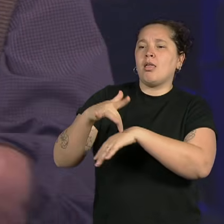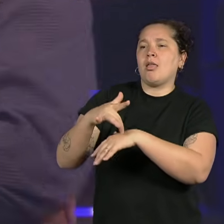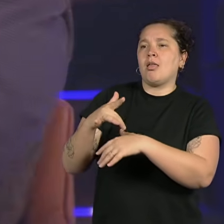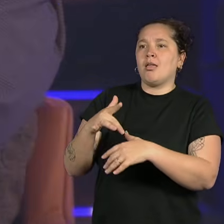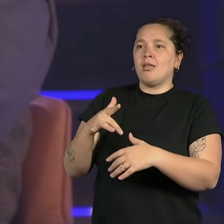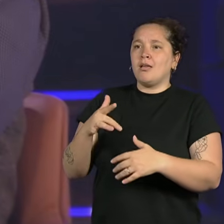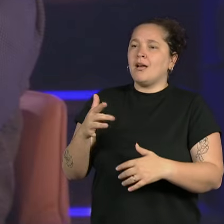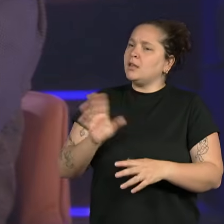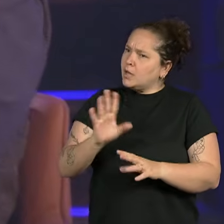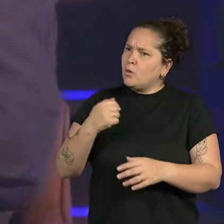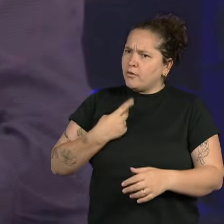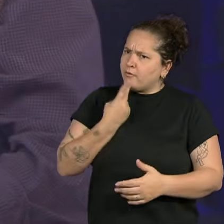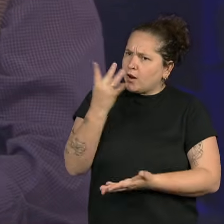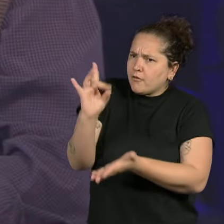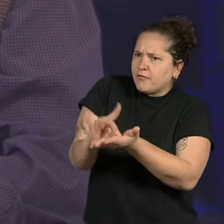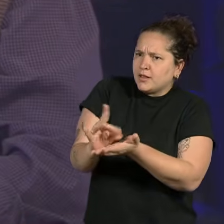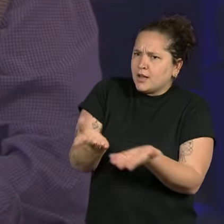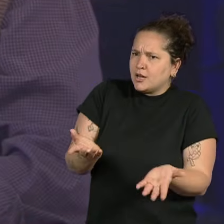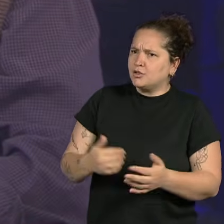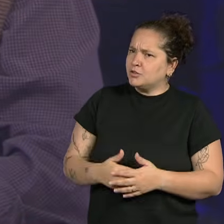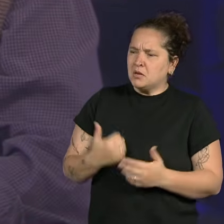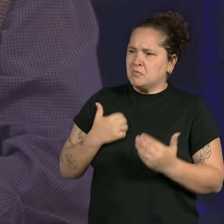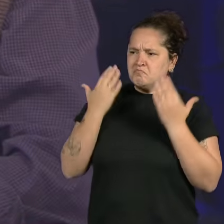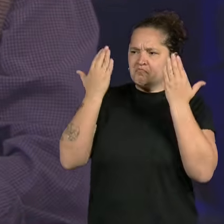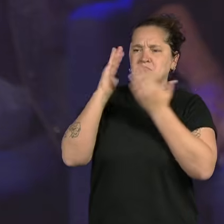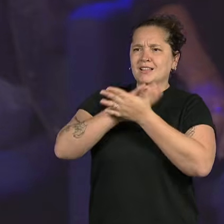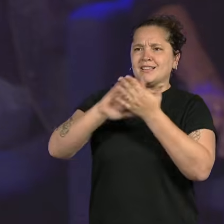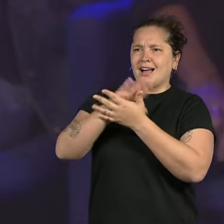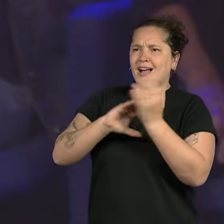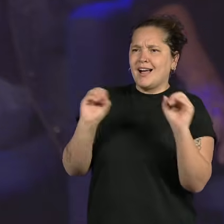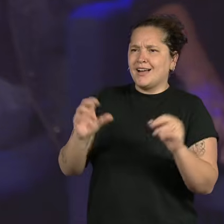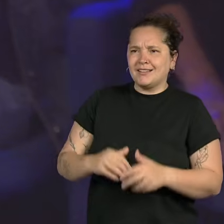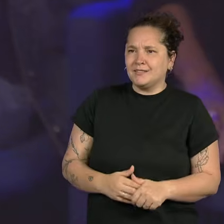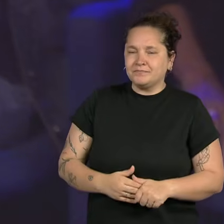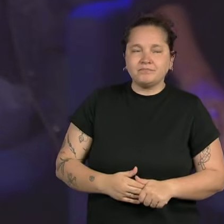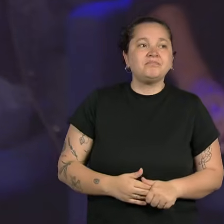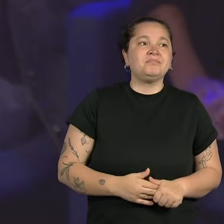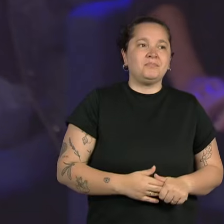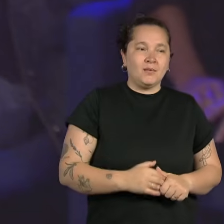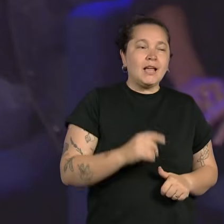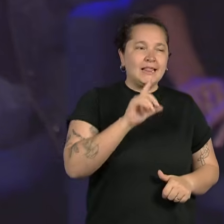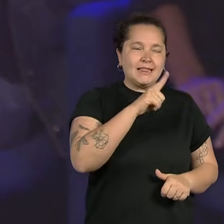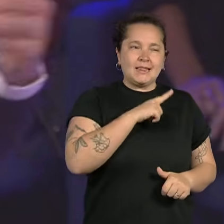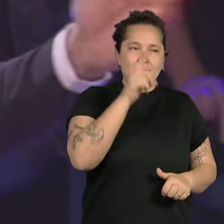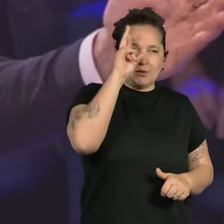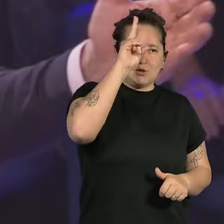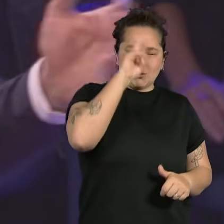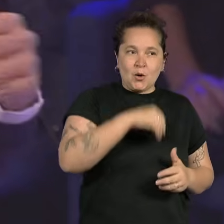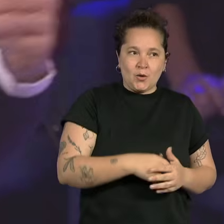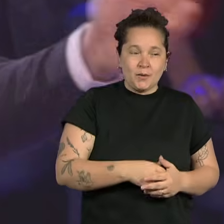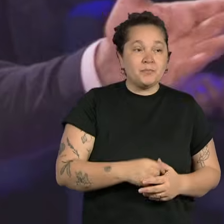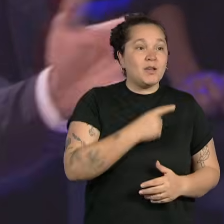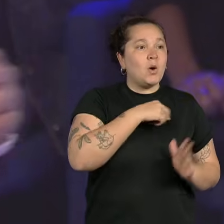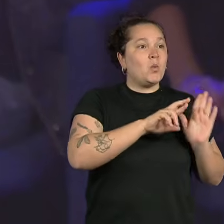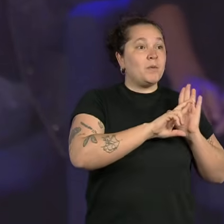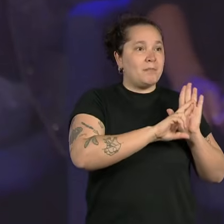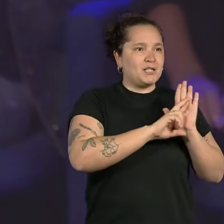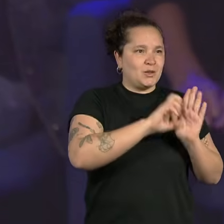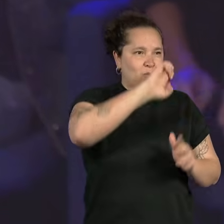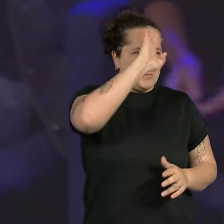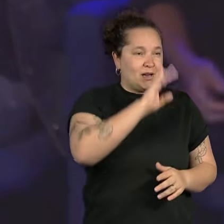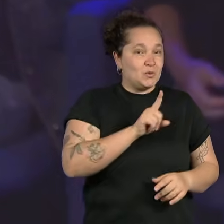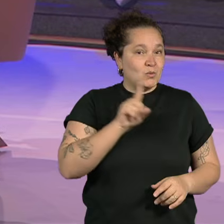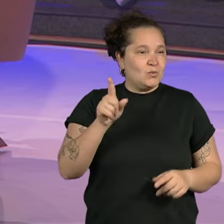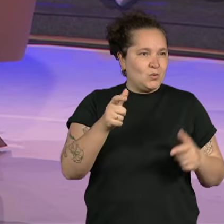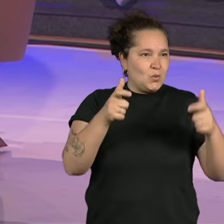não sincero naquilo que ele propunha, né? Você sabe que eu tenho uma história muito bonita que um embaixador do Brasil no